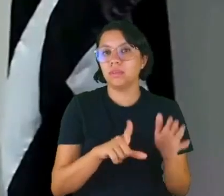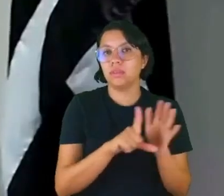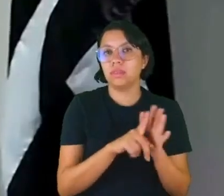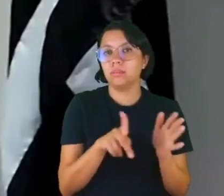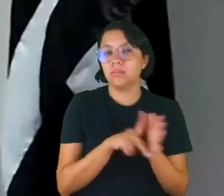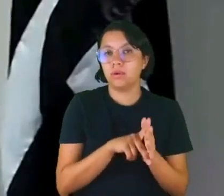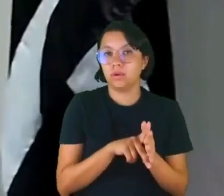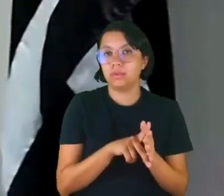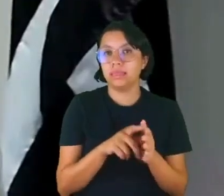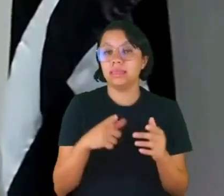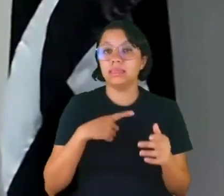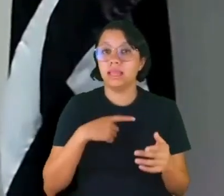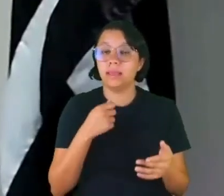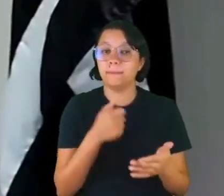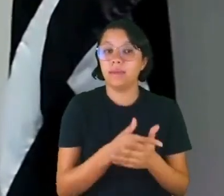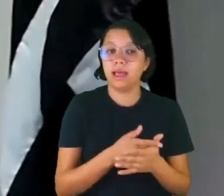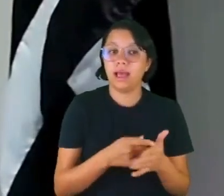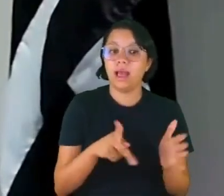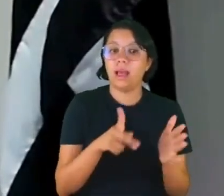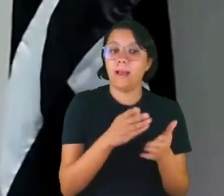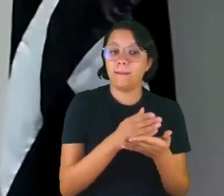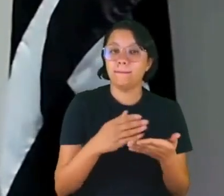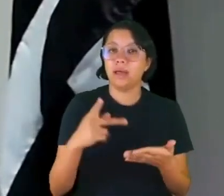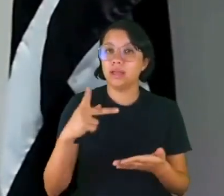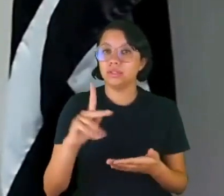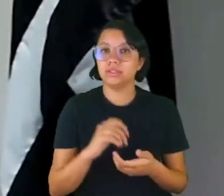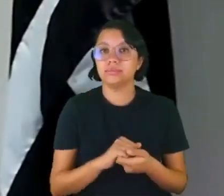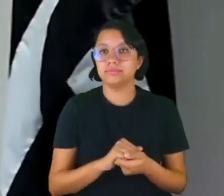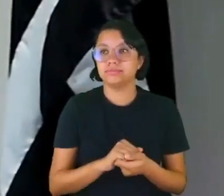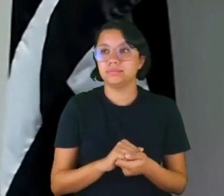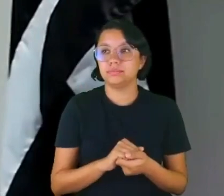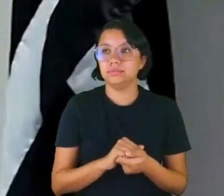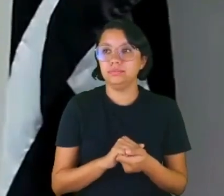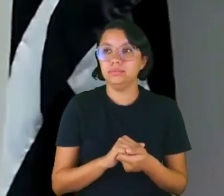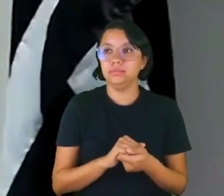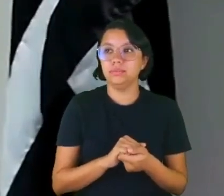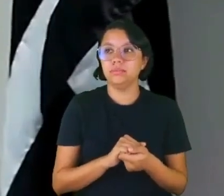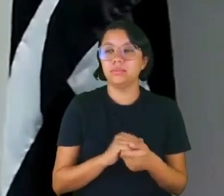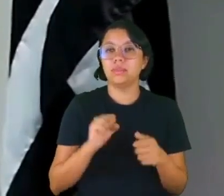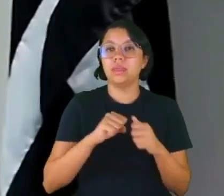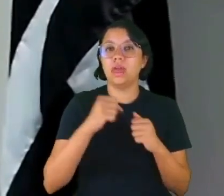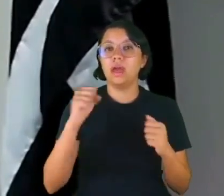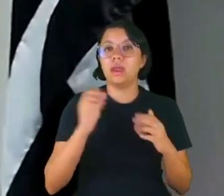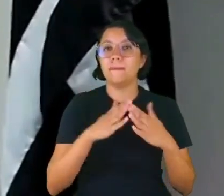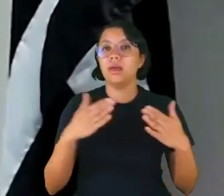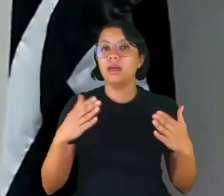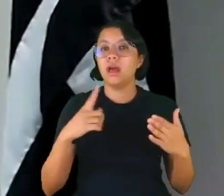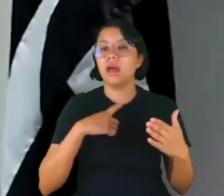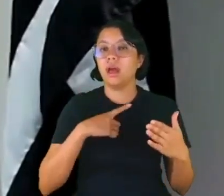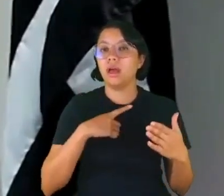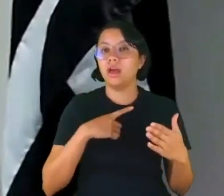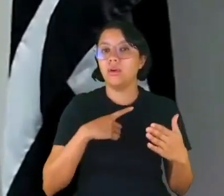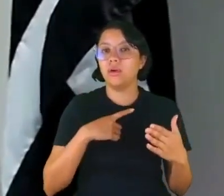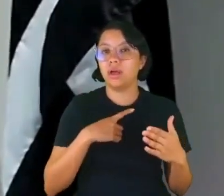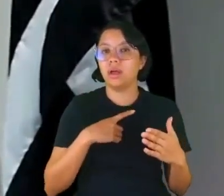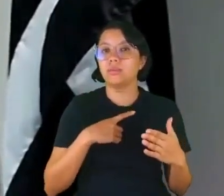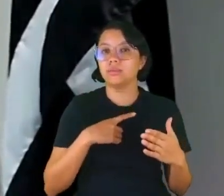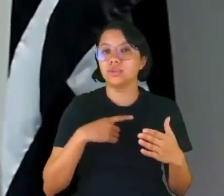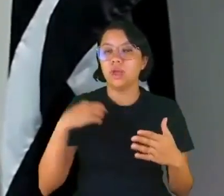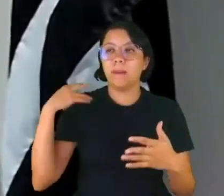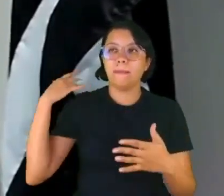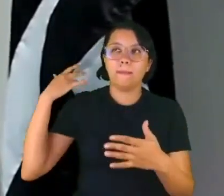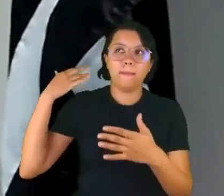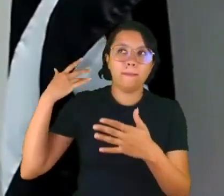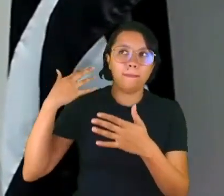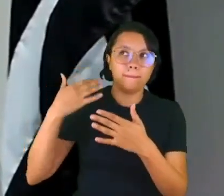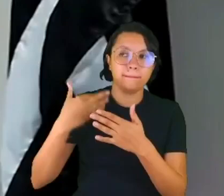grande abertura que nós tivemos de precedentes foi também com o ministro Paulo de Tarso Vieira Severino, Credit Scoring, veio do Rio Grande do